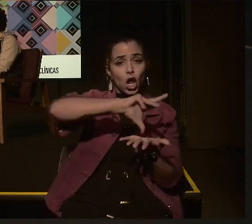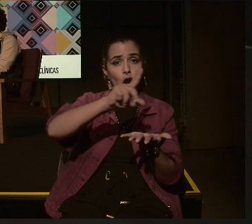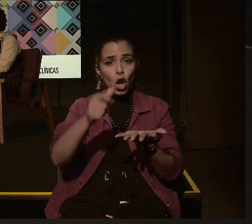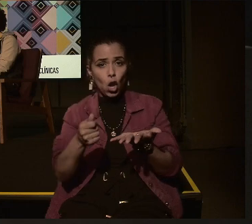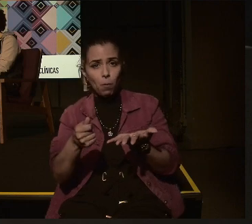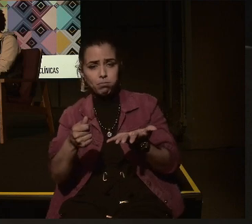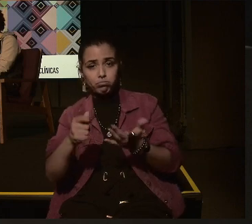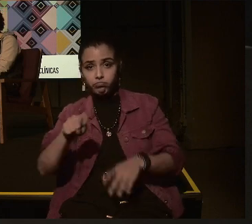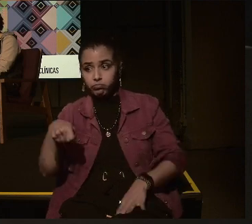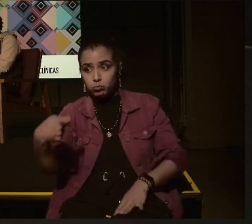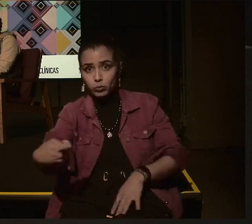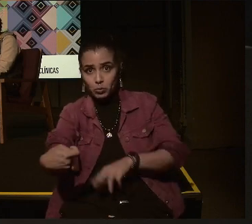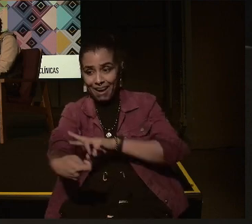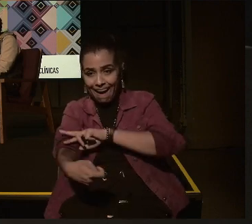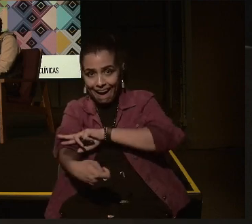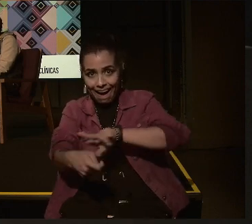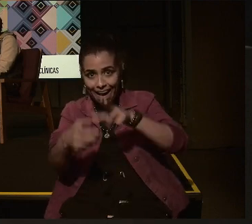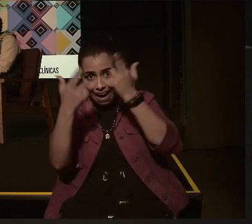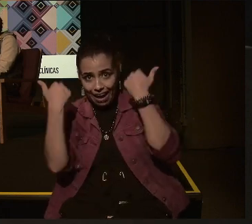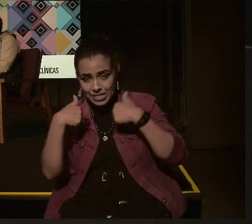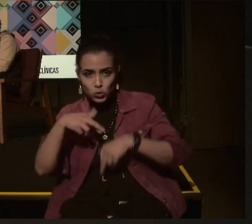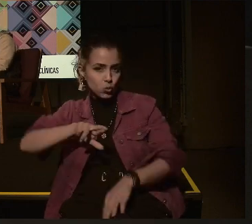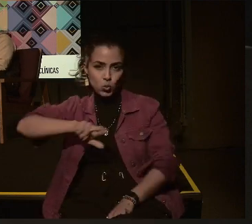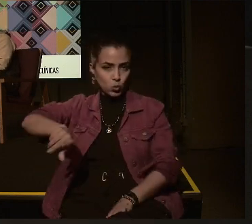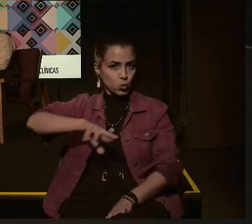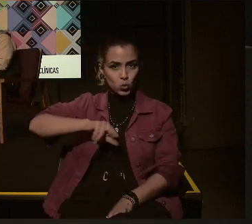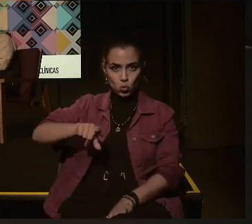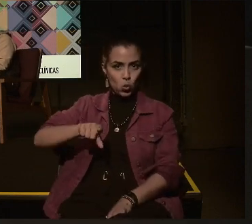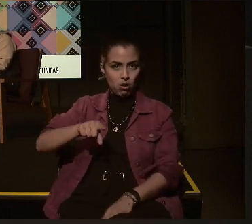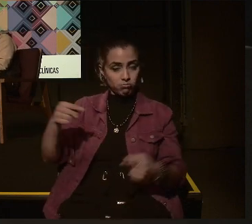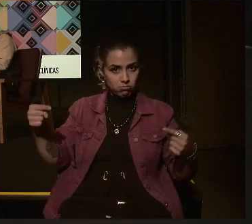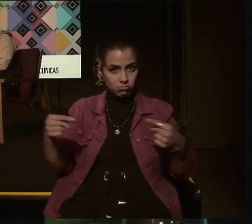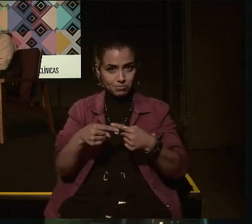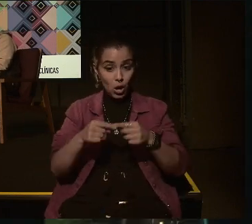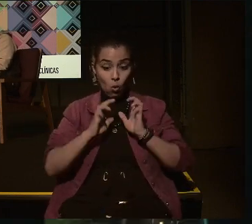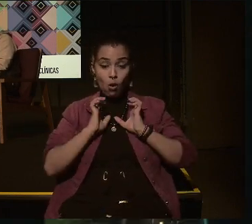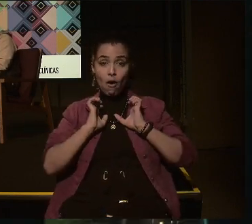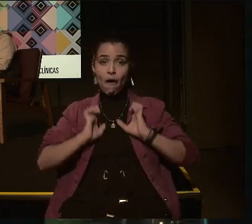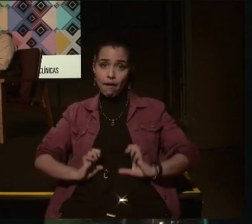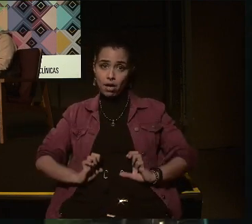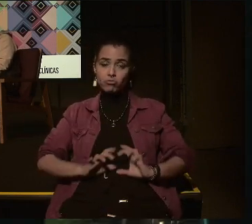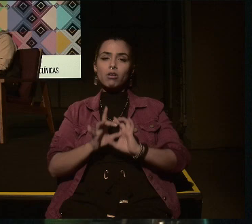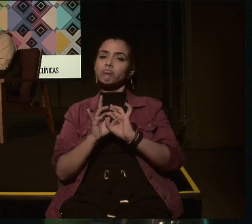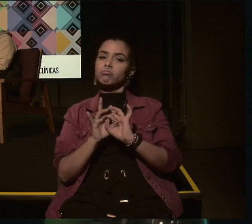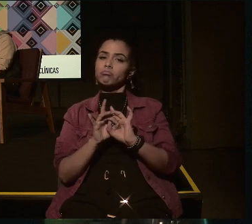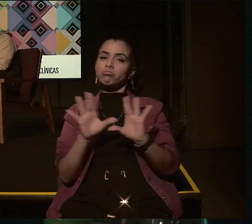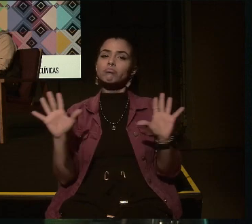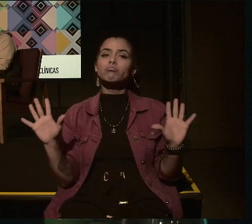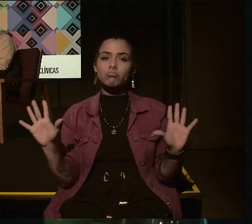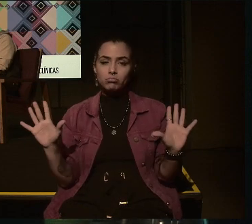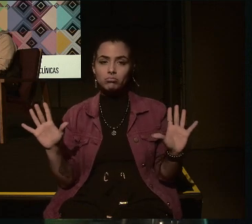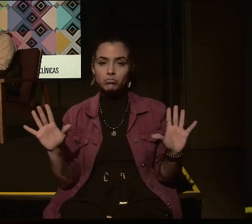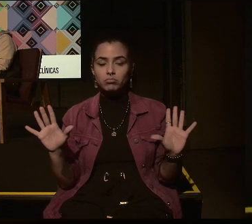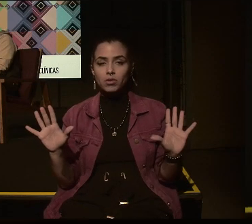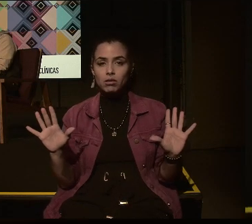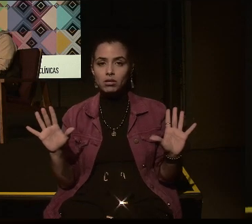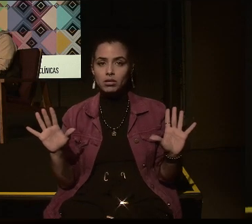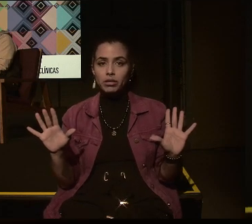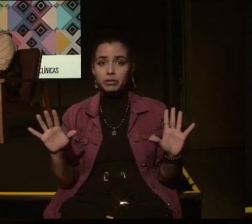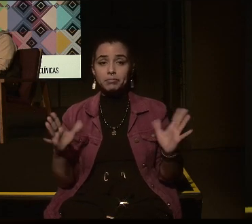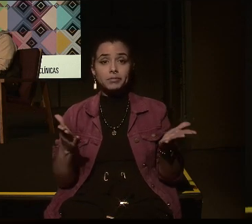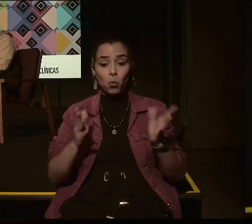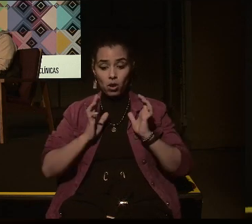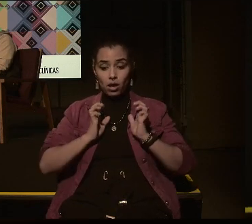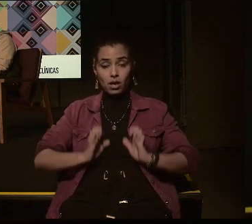Ele se fixa à ética. A ética de liberdade. E a ética de liberdade é a